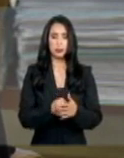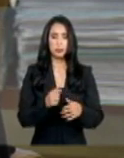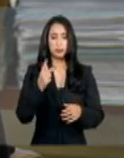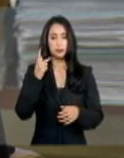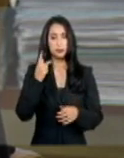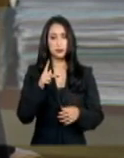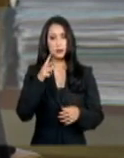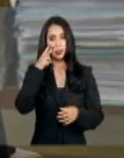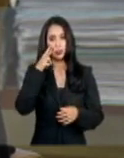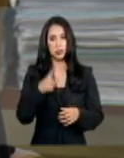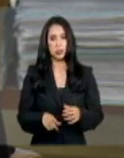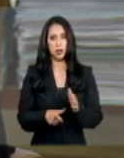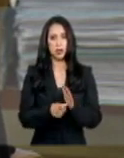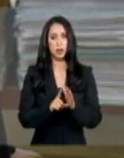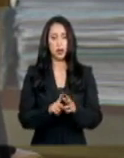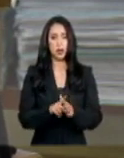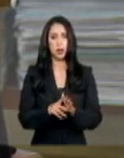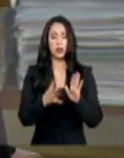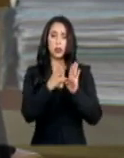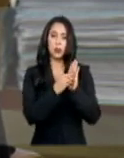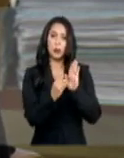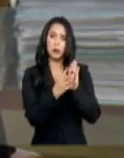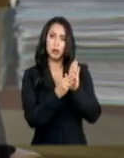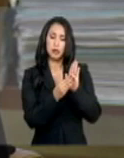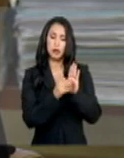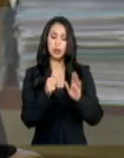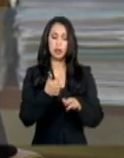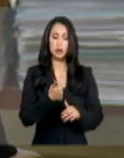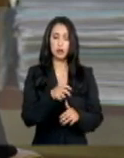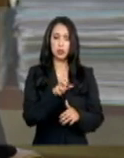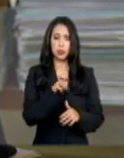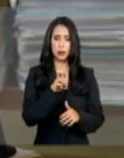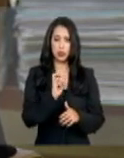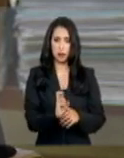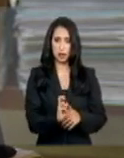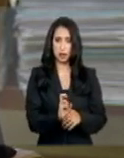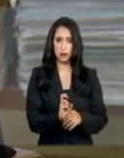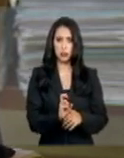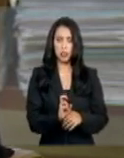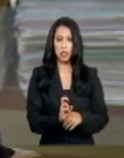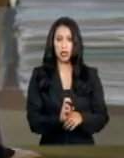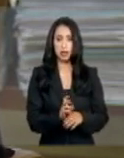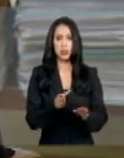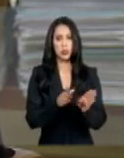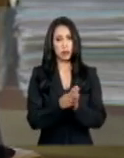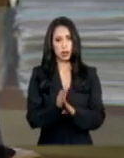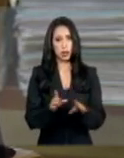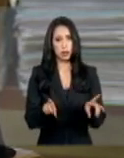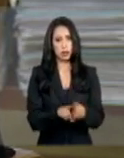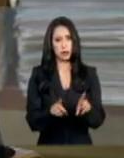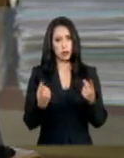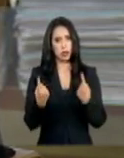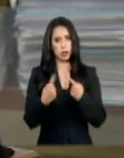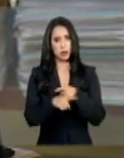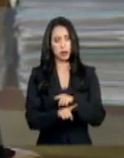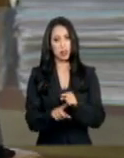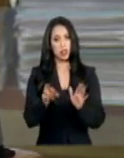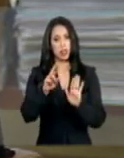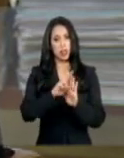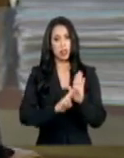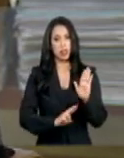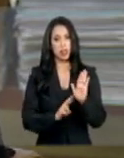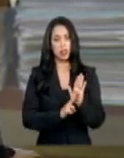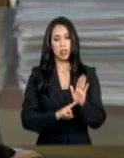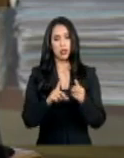de precedentes o modelo do cpc de 2015 a orientação além disso contradiria regra foi deslocado por